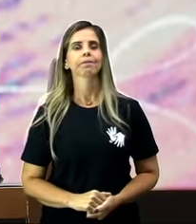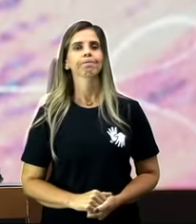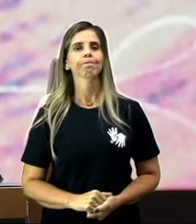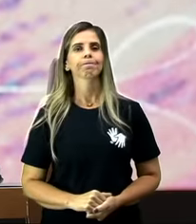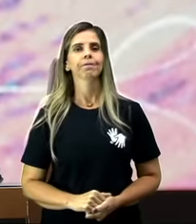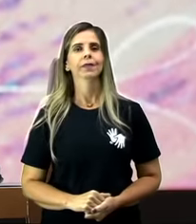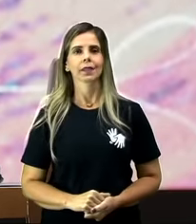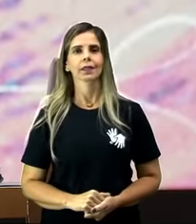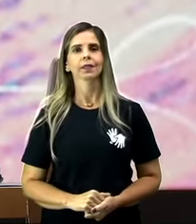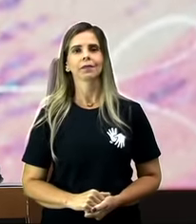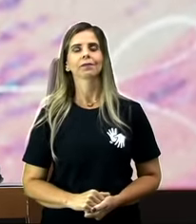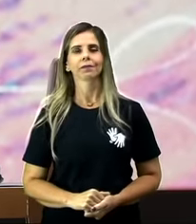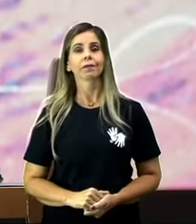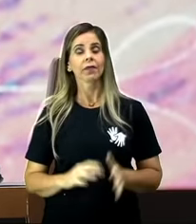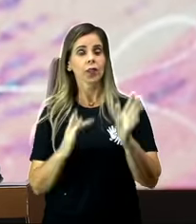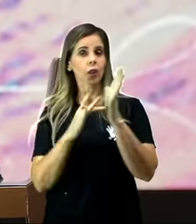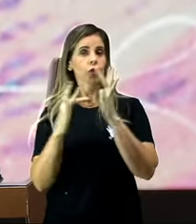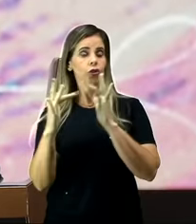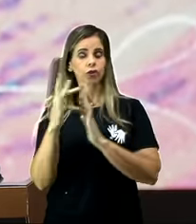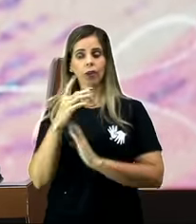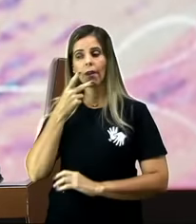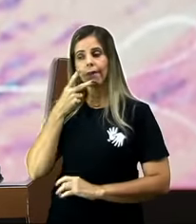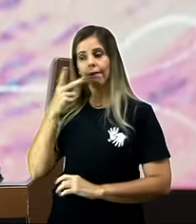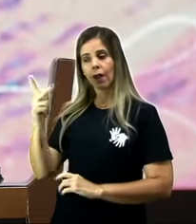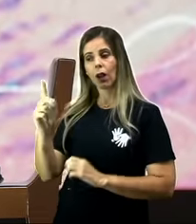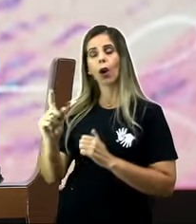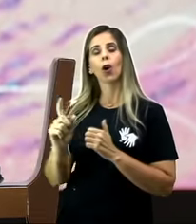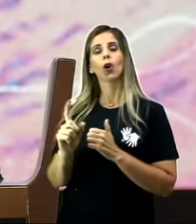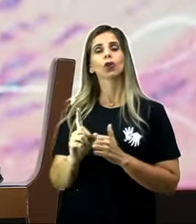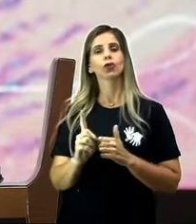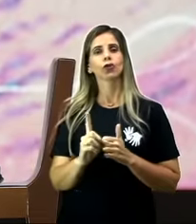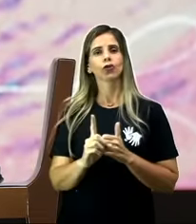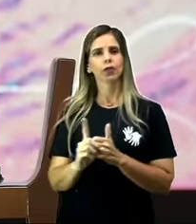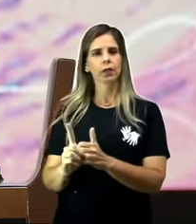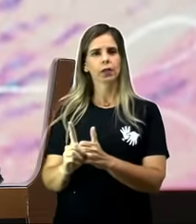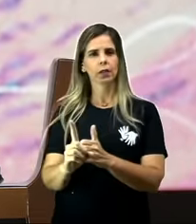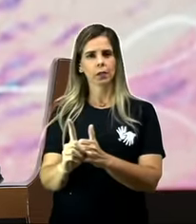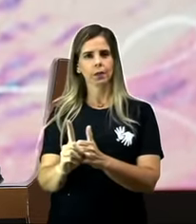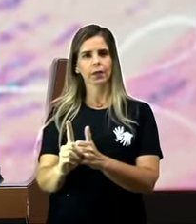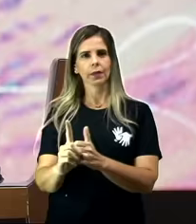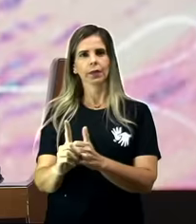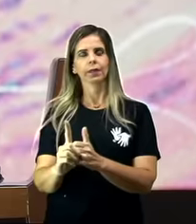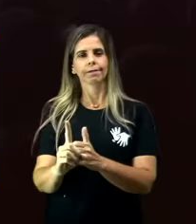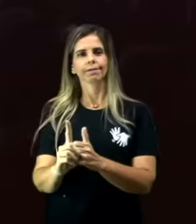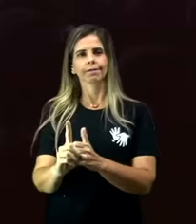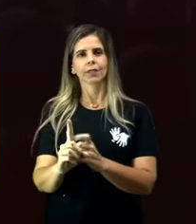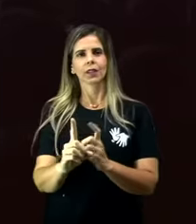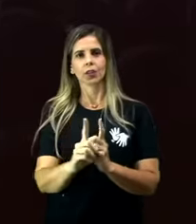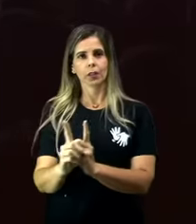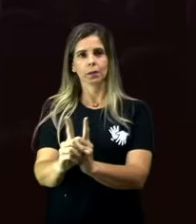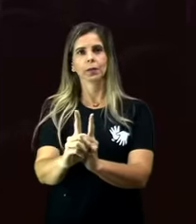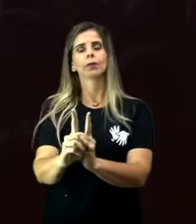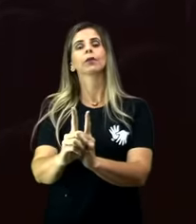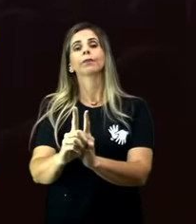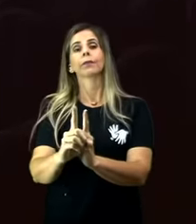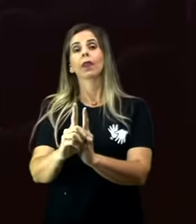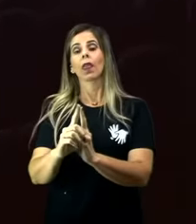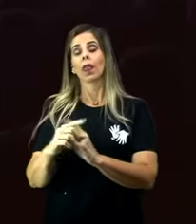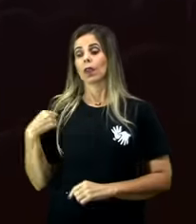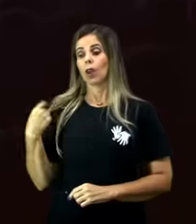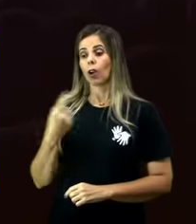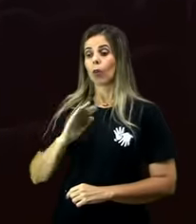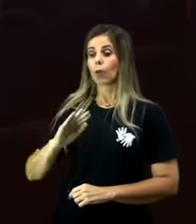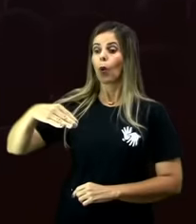quem? Jesus disse aos seus discípulos: vamos atravessar para o outro lado. Deixando a